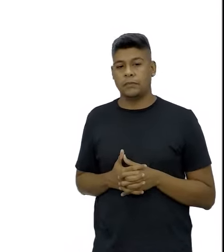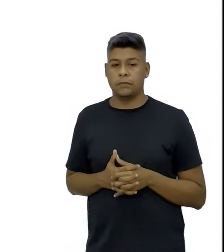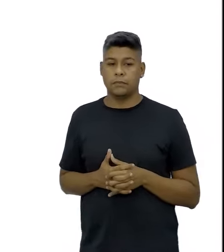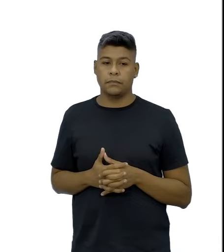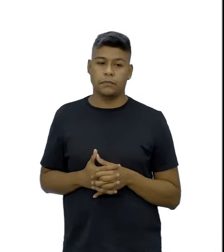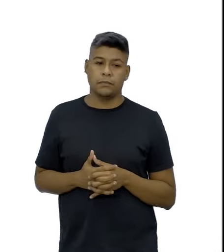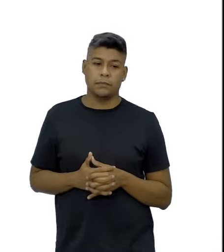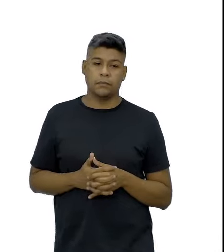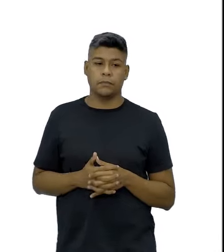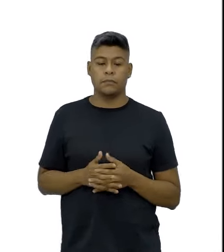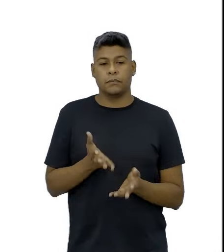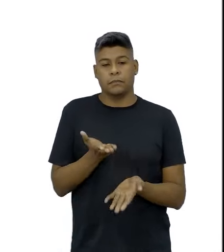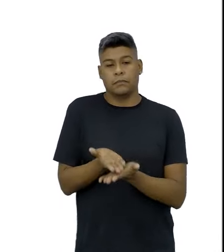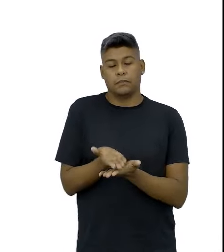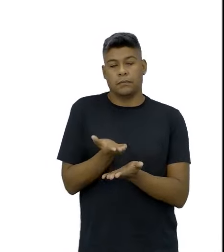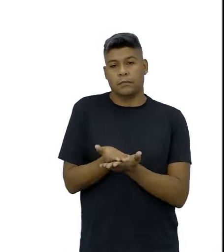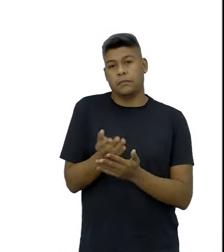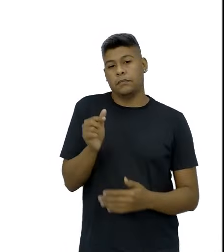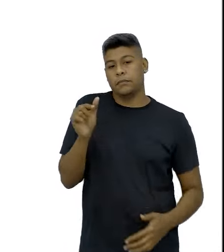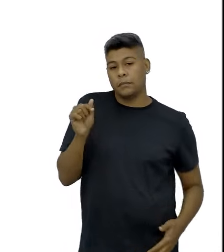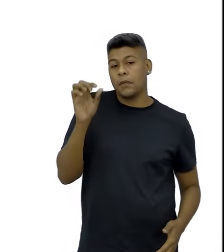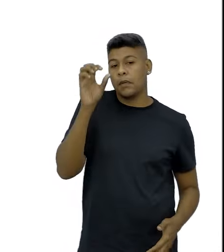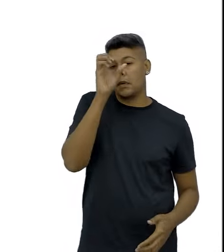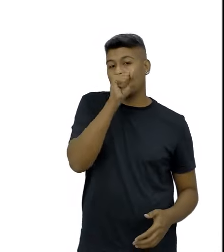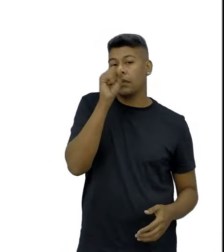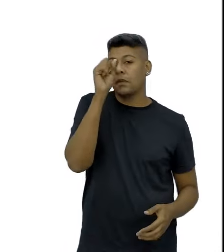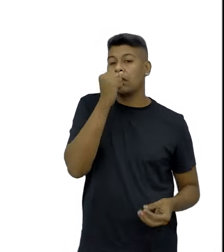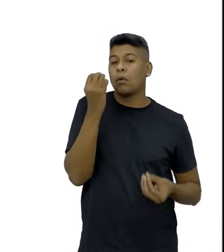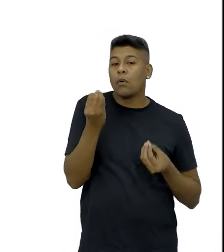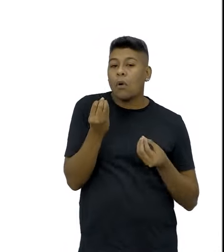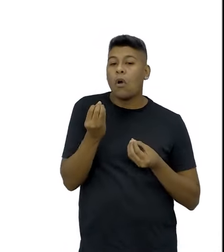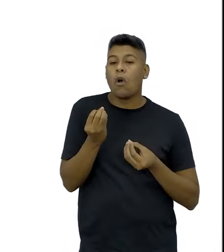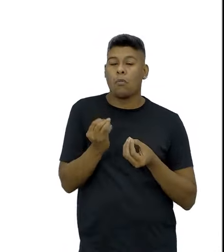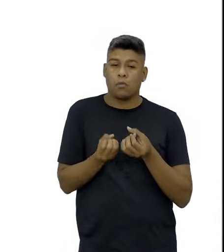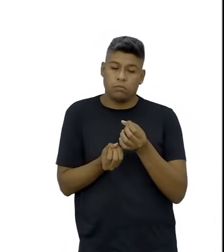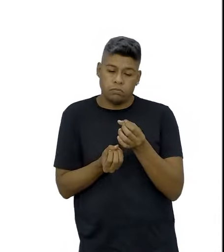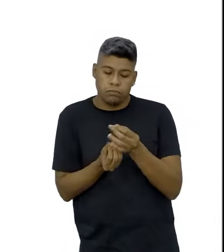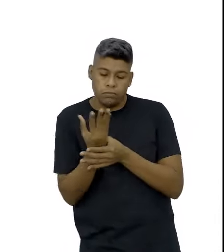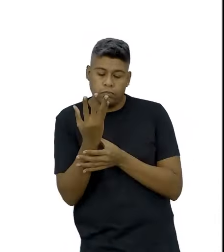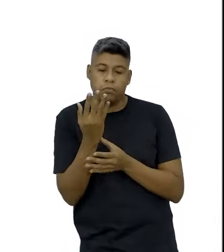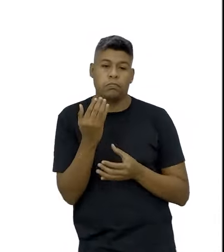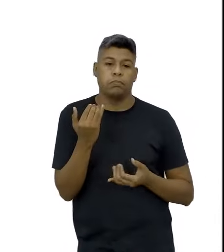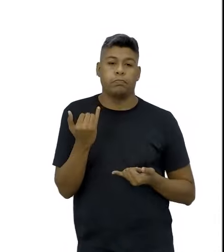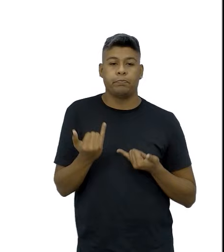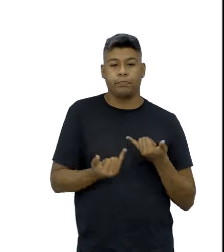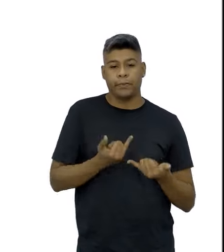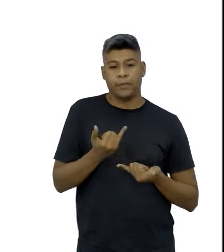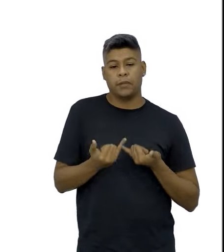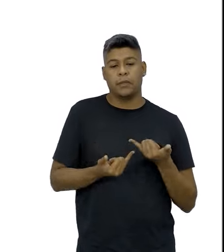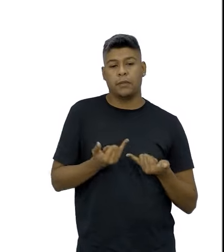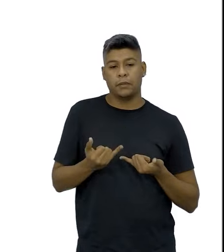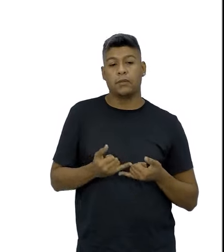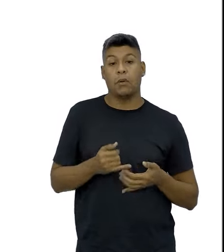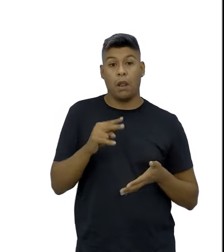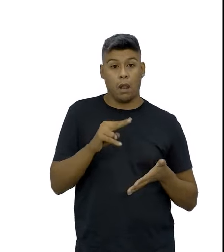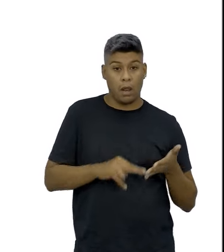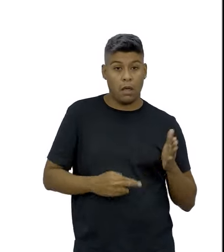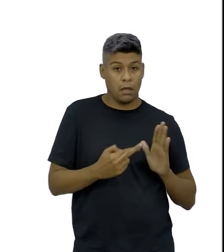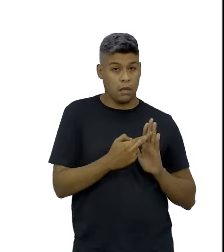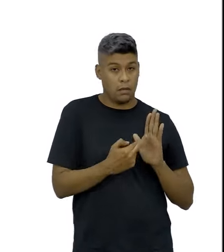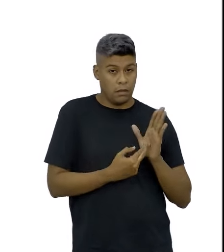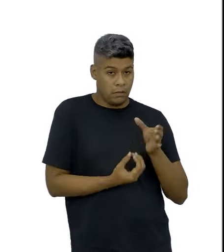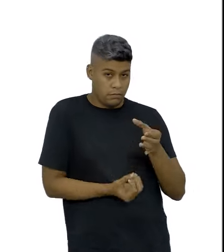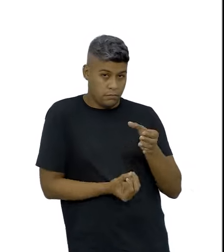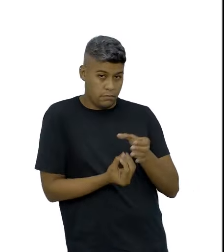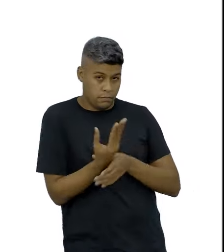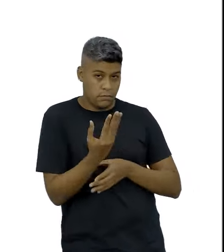Aqui na aula 7, aprendendo como se confecciona um brinquedo. Eles lerão as instruções para a